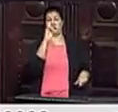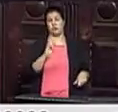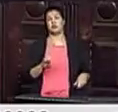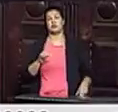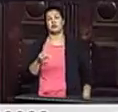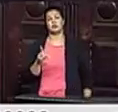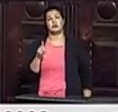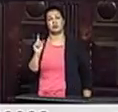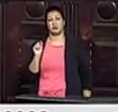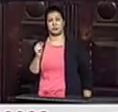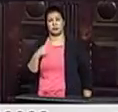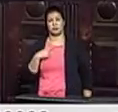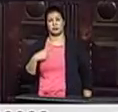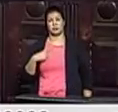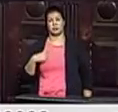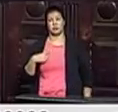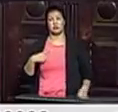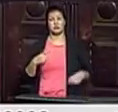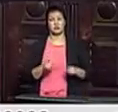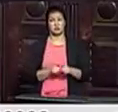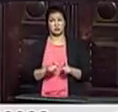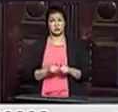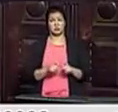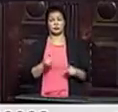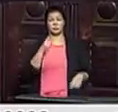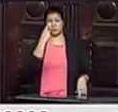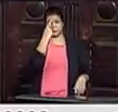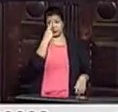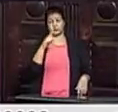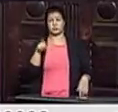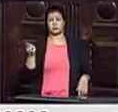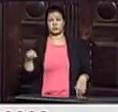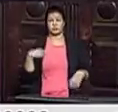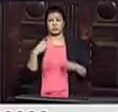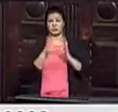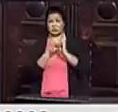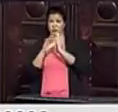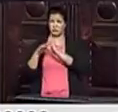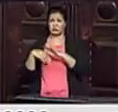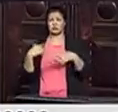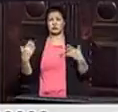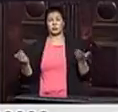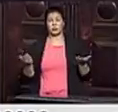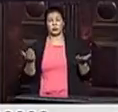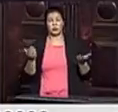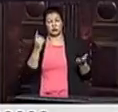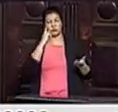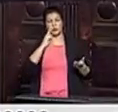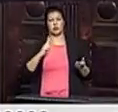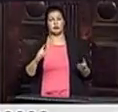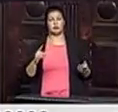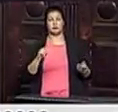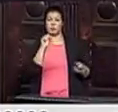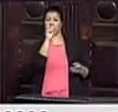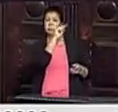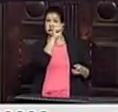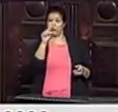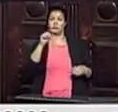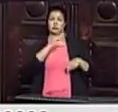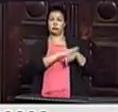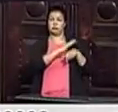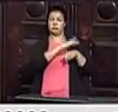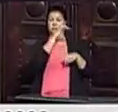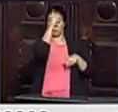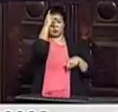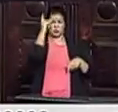candidato que ele está votando. Se quer ter uma variação sobre isso, eu sou